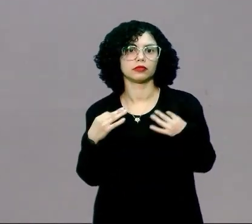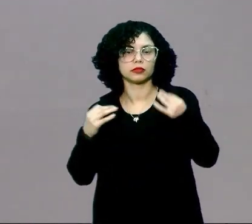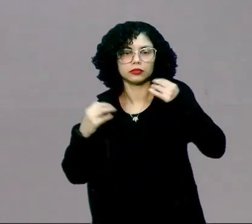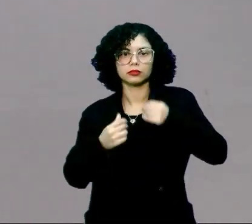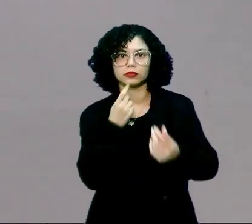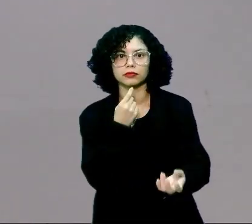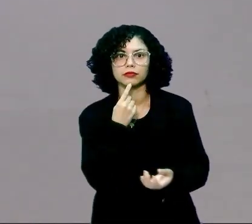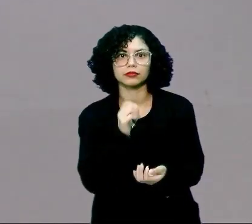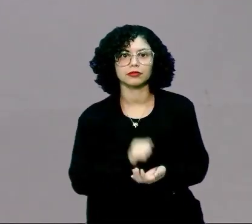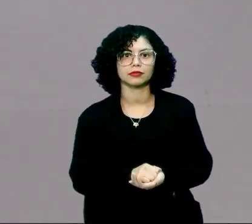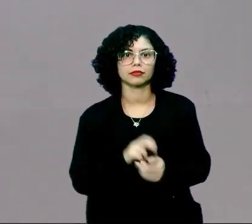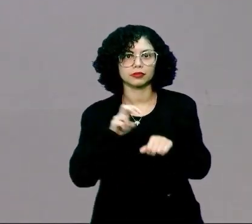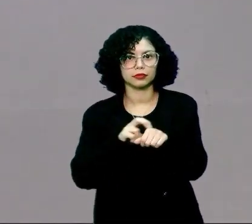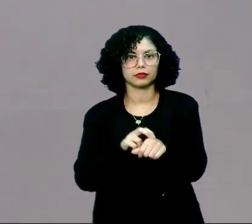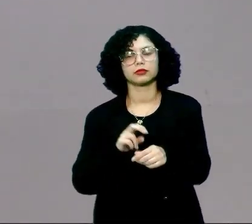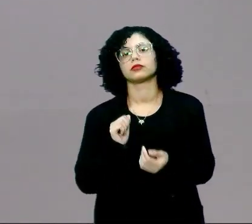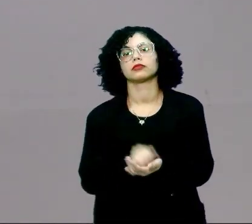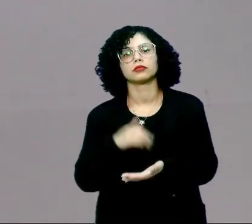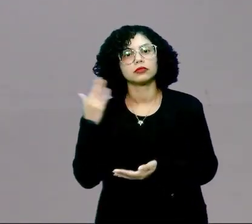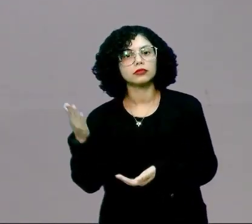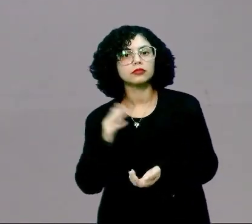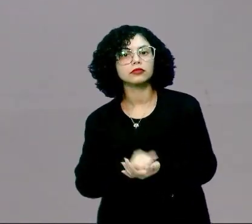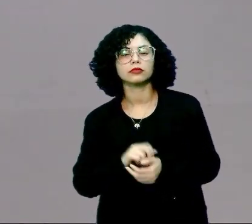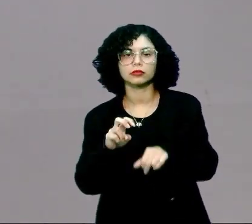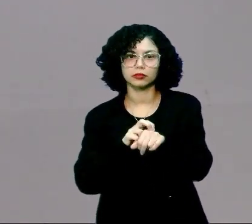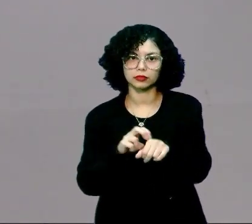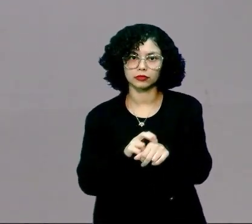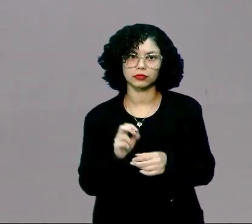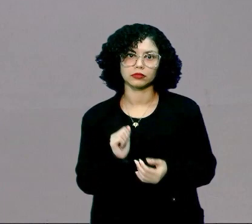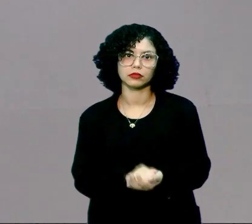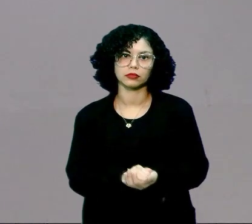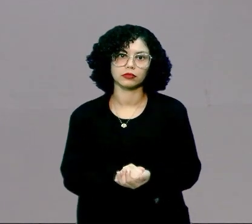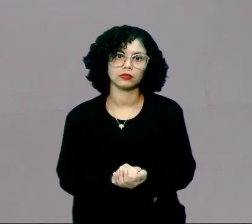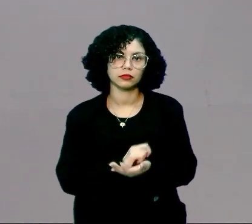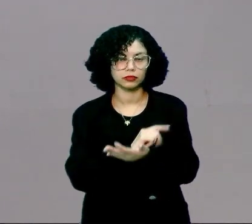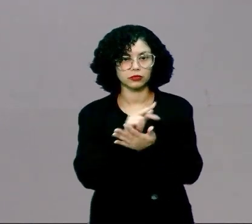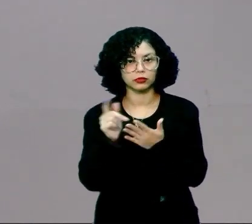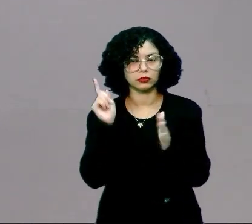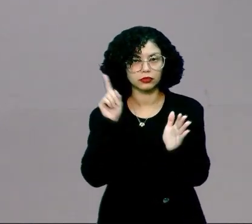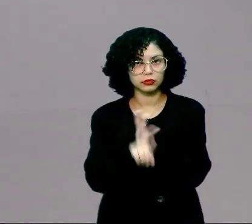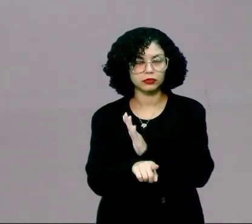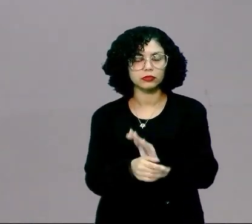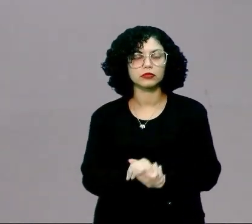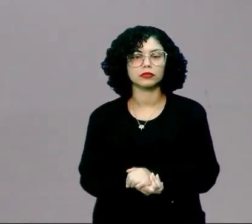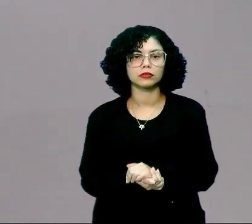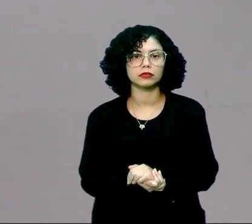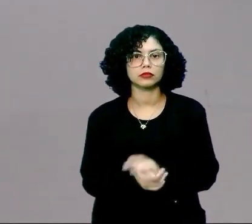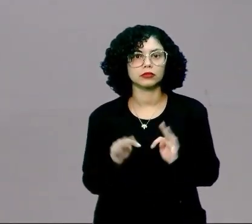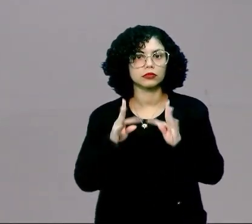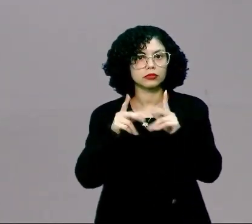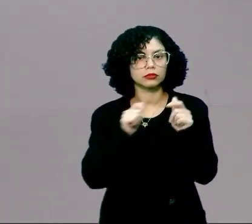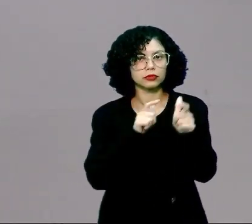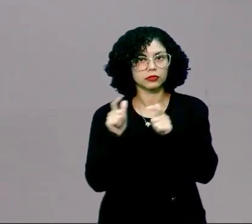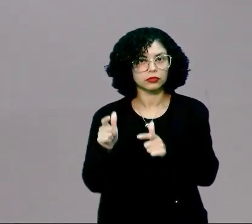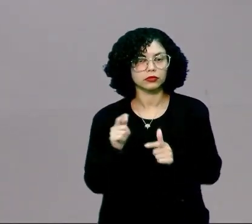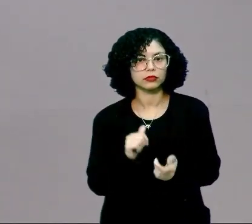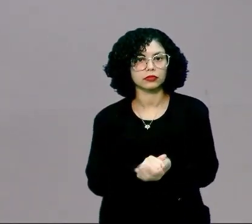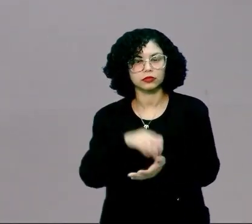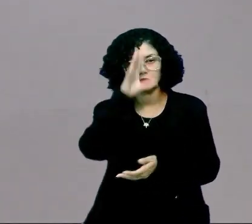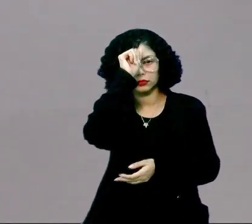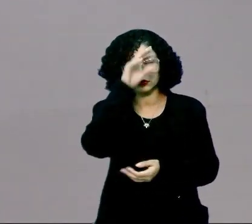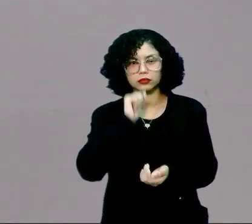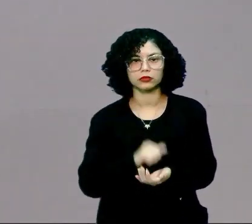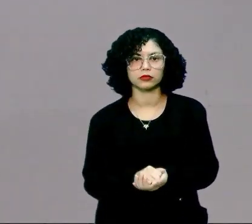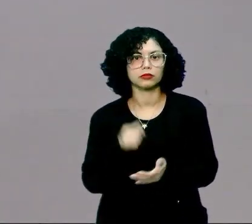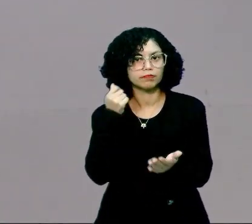livro vermelho, tem um livro verde. Esse é o da capa verde, são diversas questões de todas as áreas do conhecimento, tá?